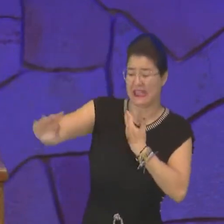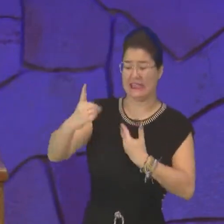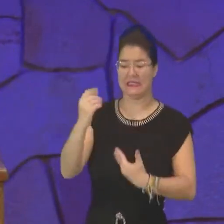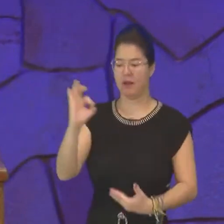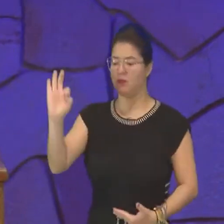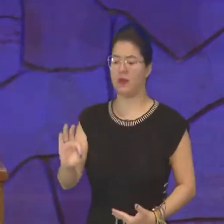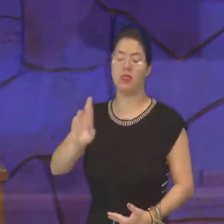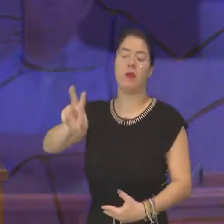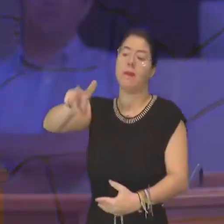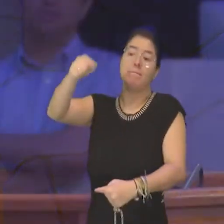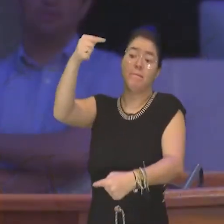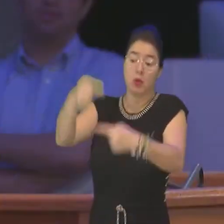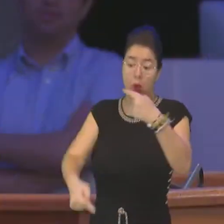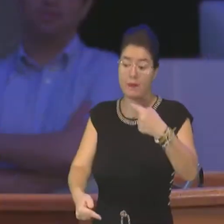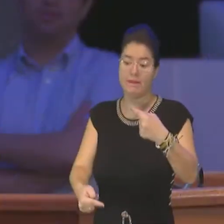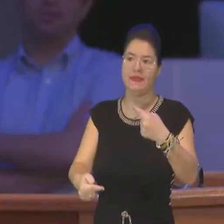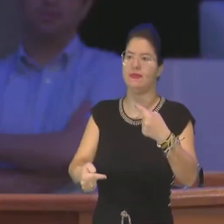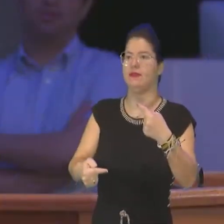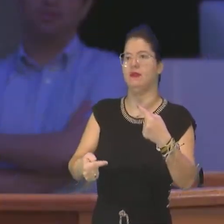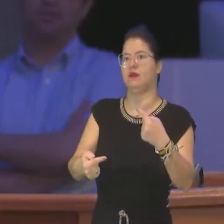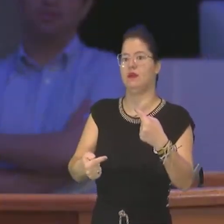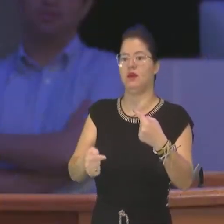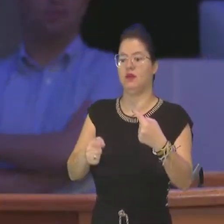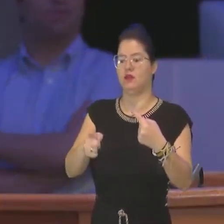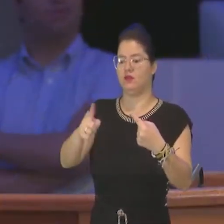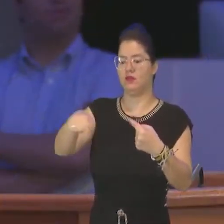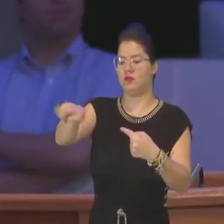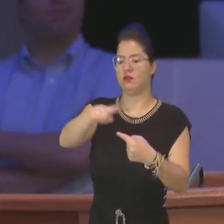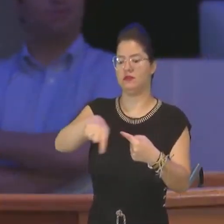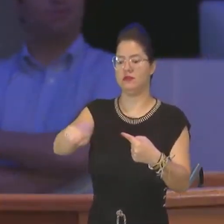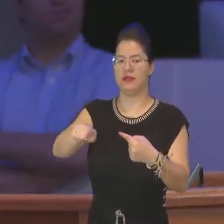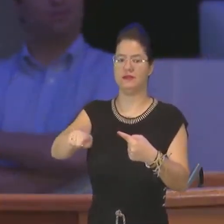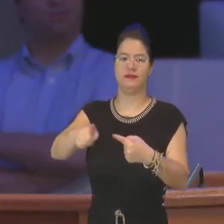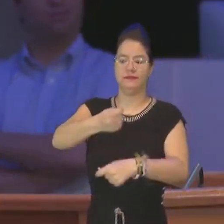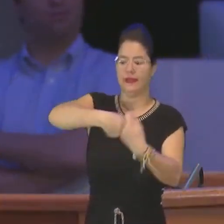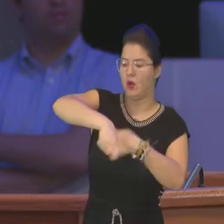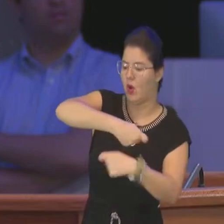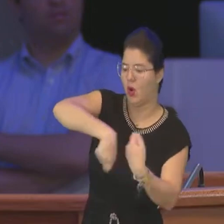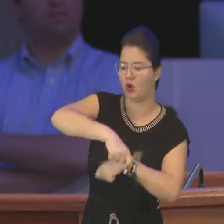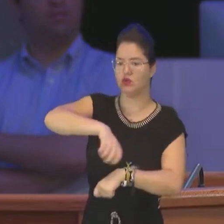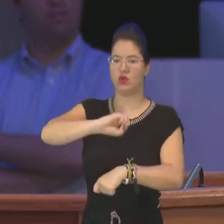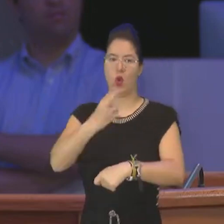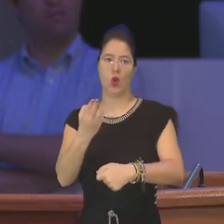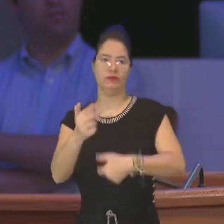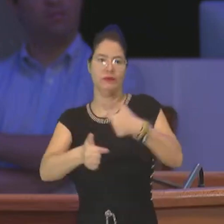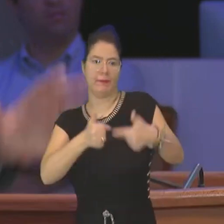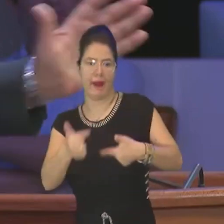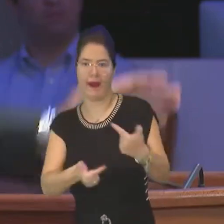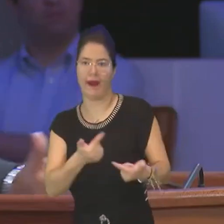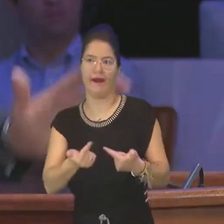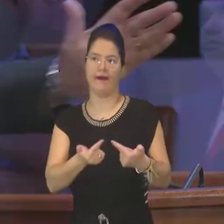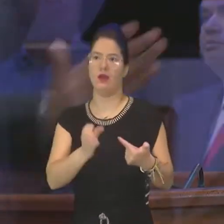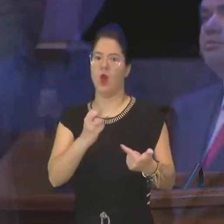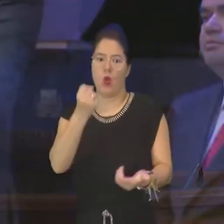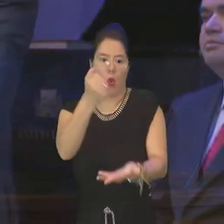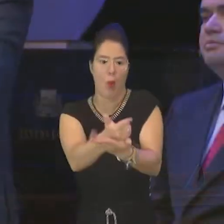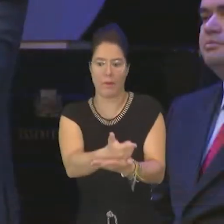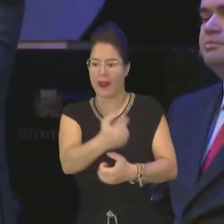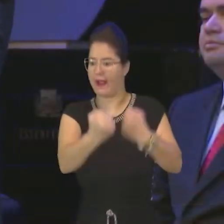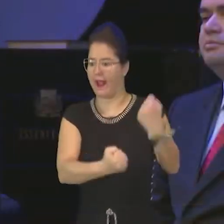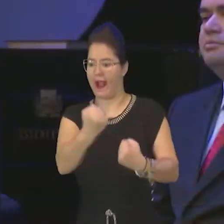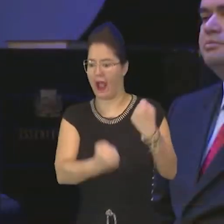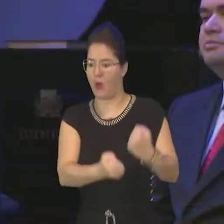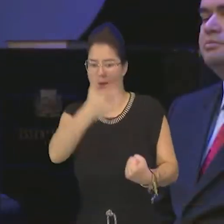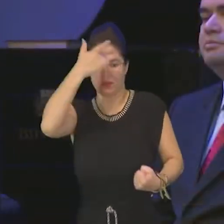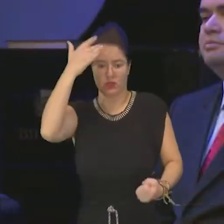aqui proibindo que nós tenhamos algum tipo de compra ou façamos alguma compra de algum imóvel, de algum carro, ou